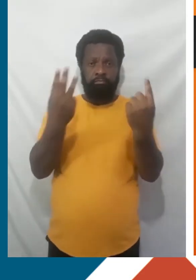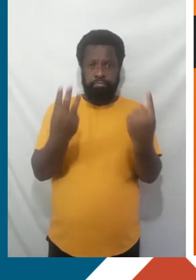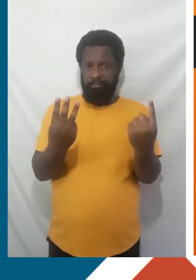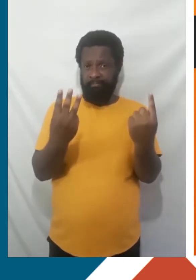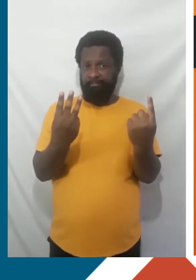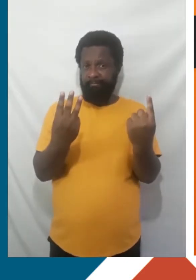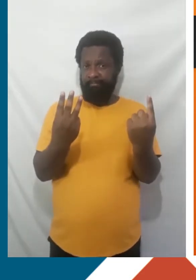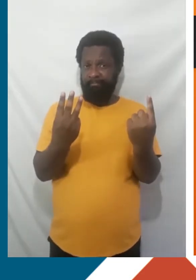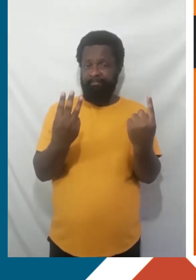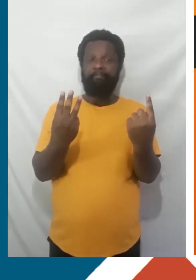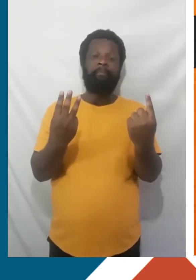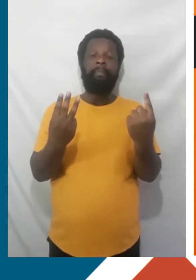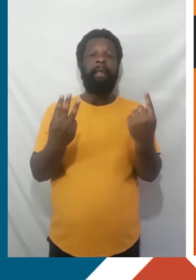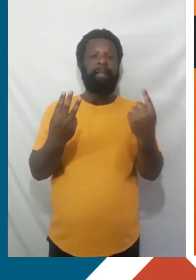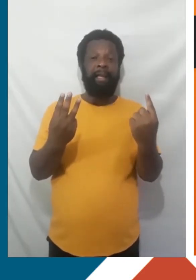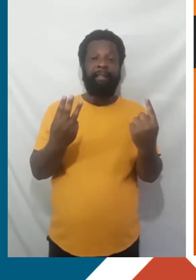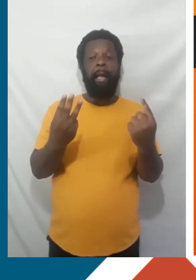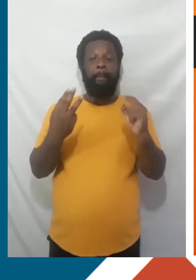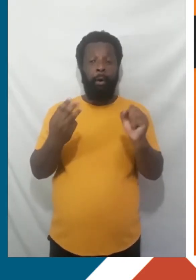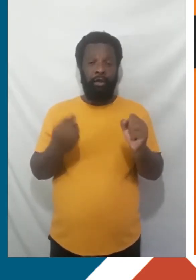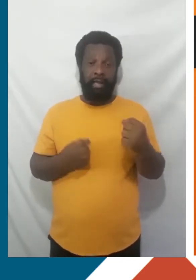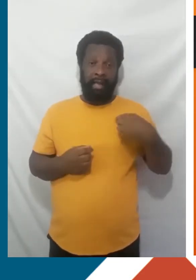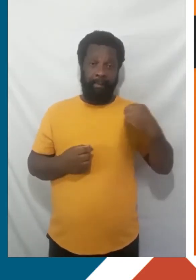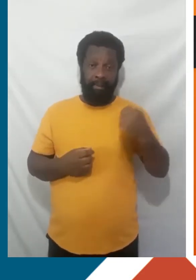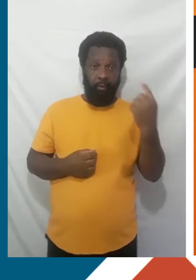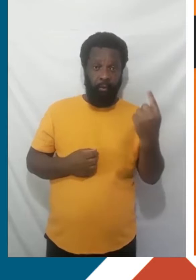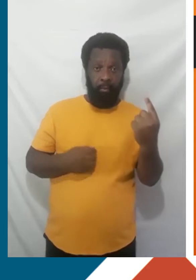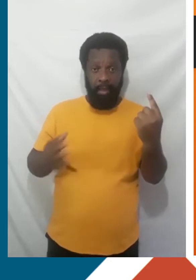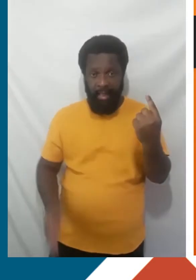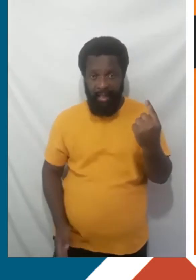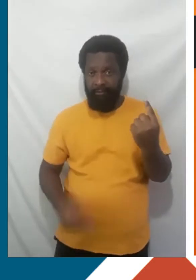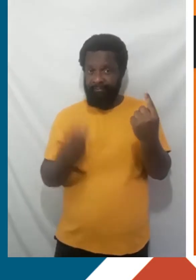ele terá o quê? 3 maneiras diferentes de se vestir.